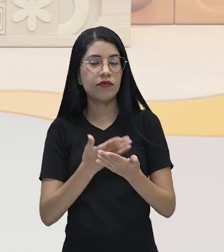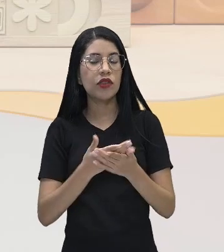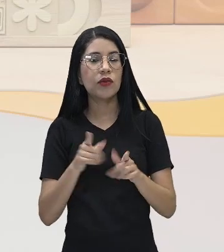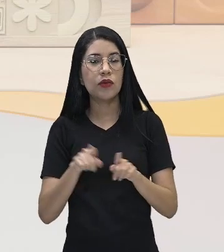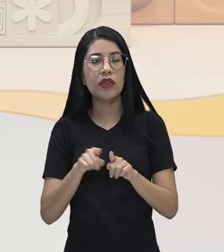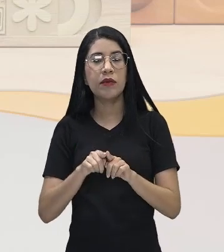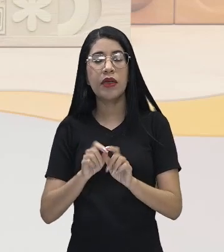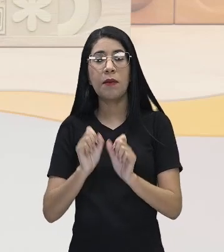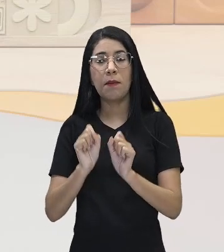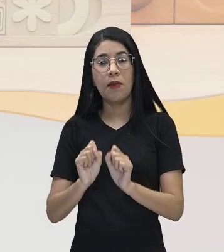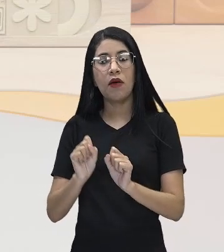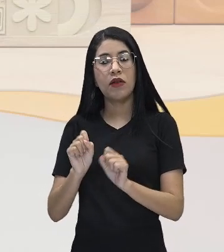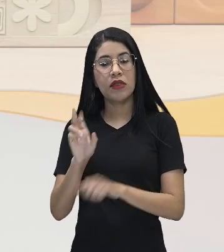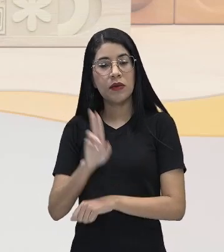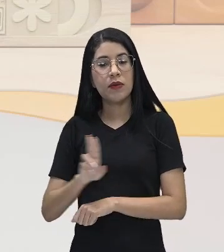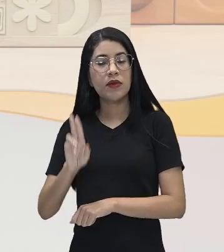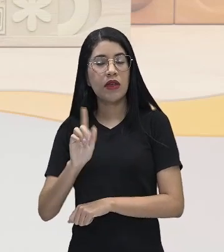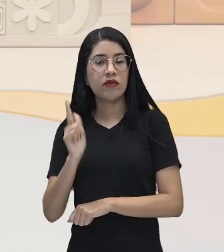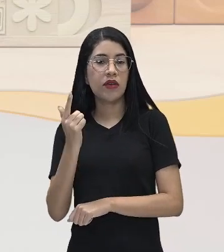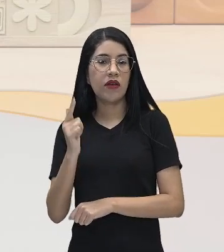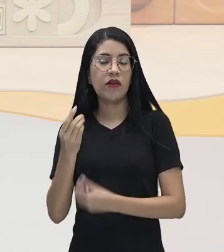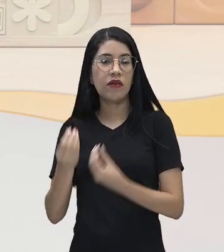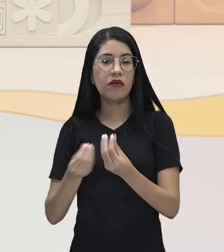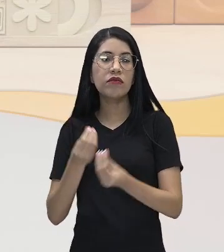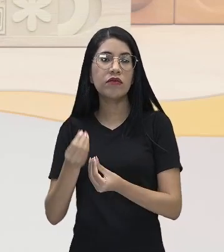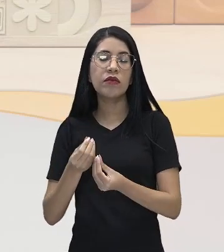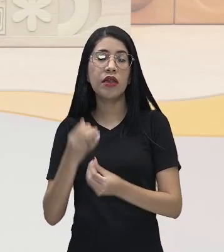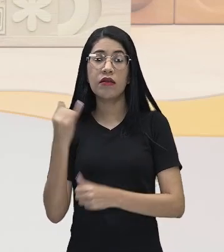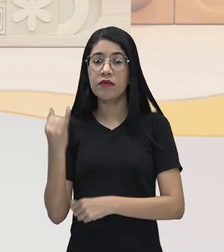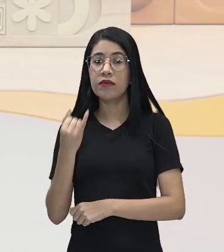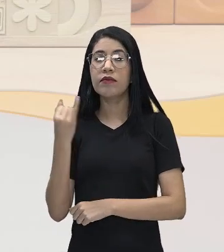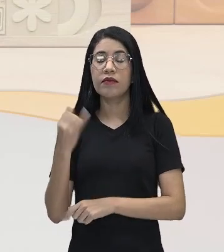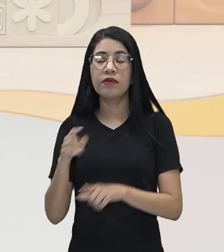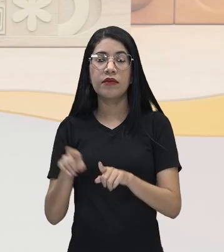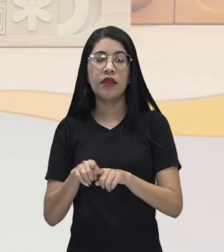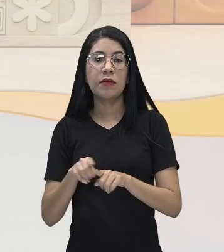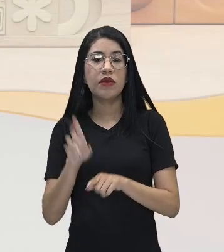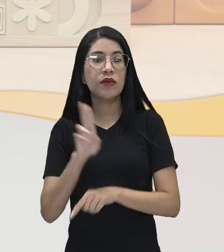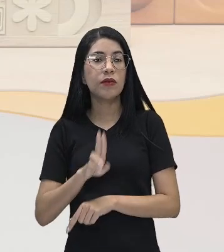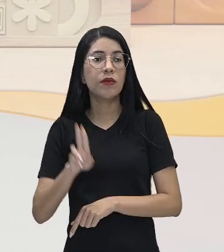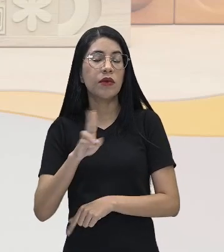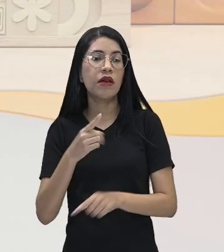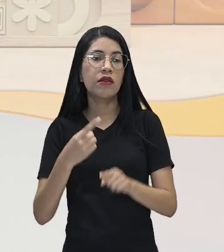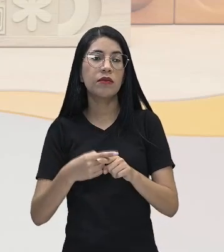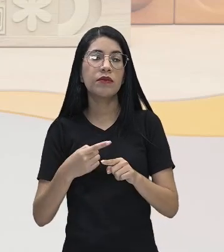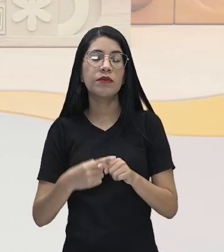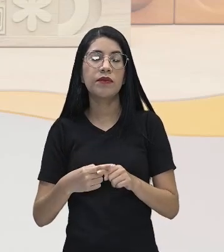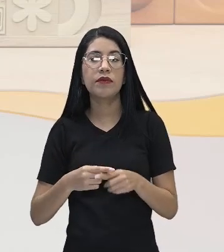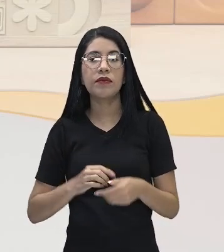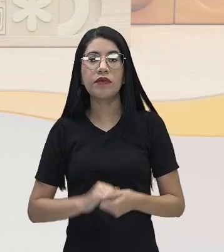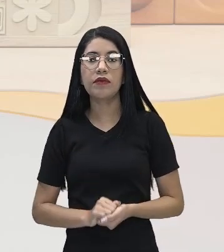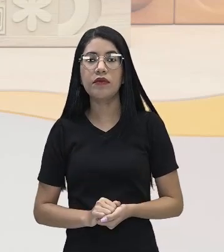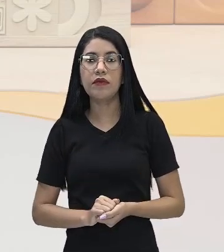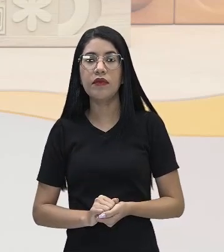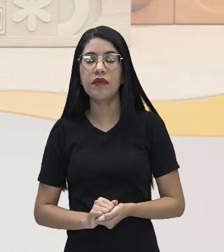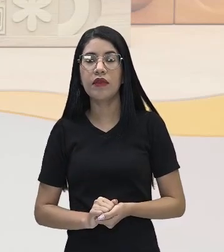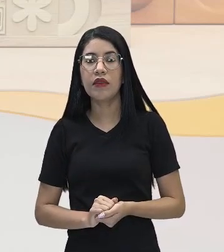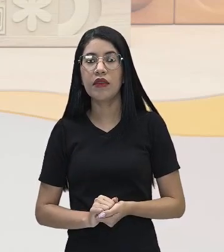geografia, eles têm também uma grande importância devido a eles nos